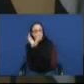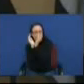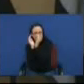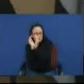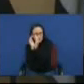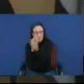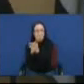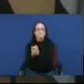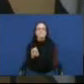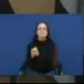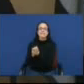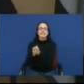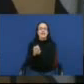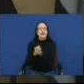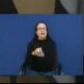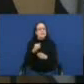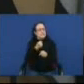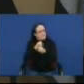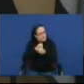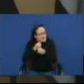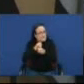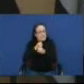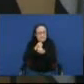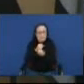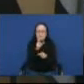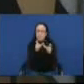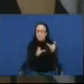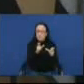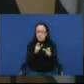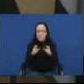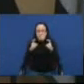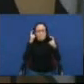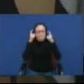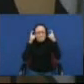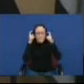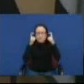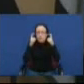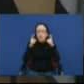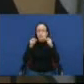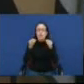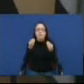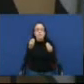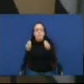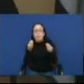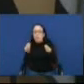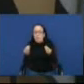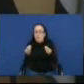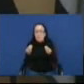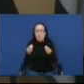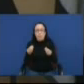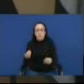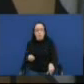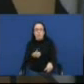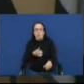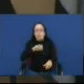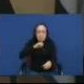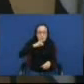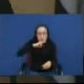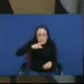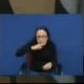entidade tem se preocupado com essa questão do uso do álcool durante a gestação. Nós sabemos